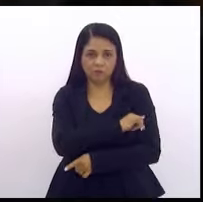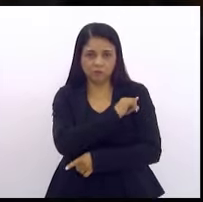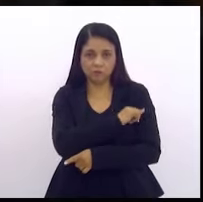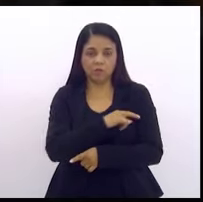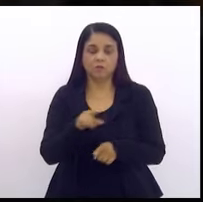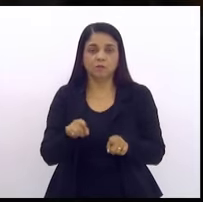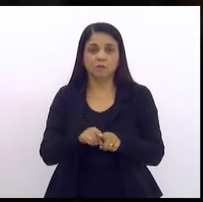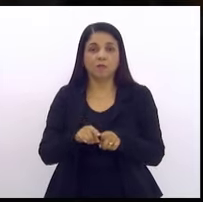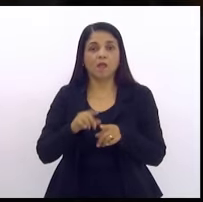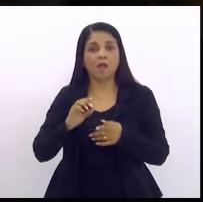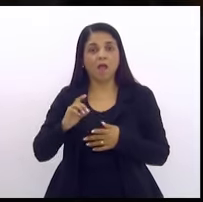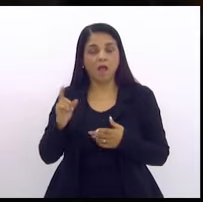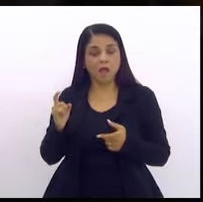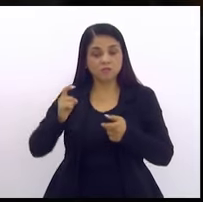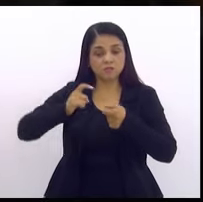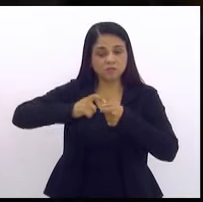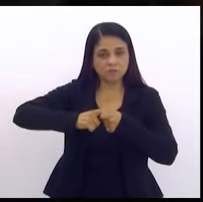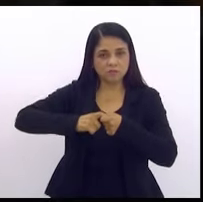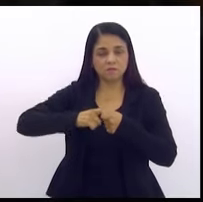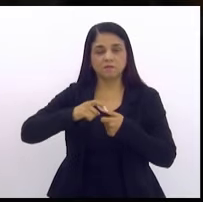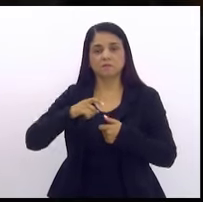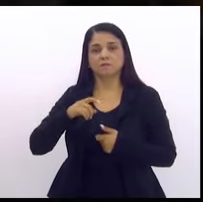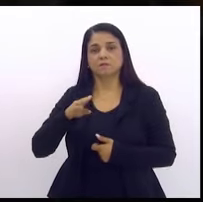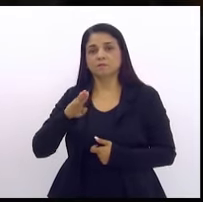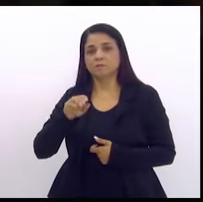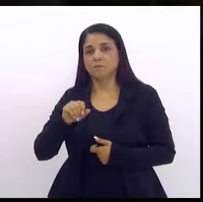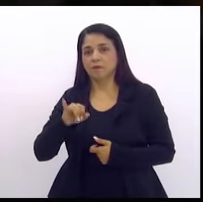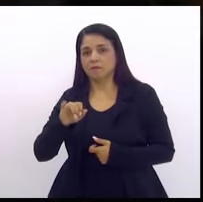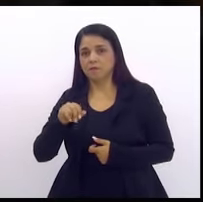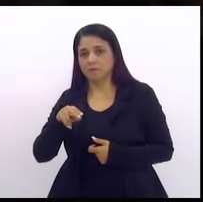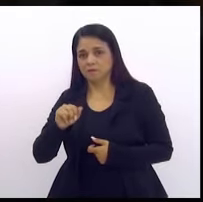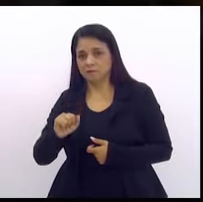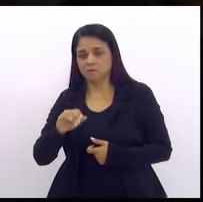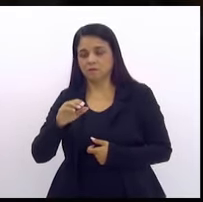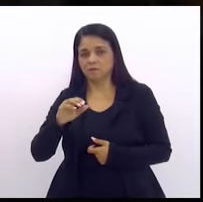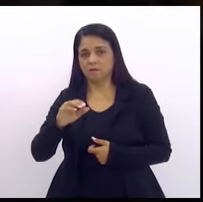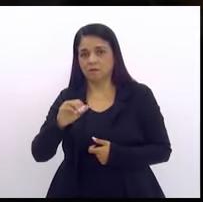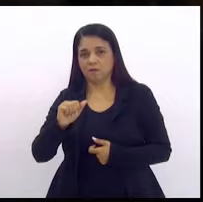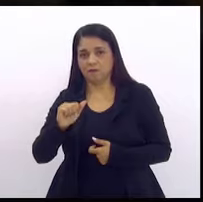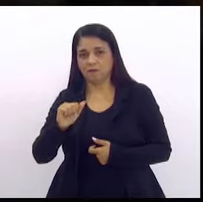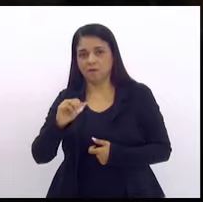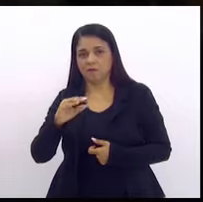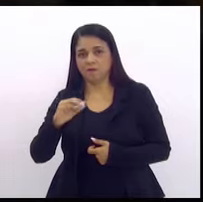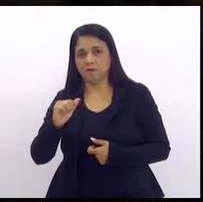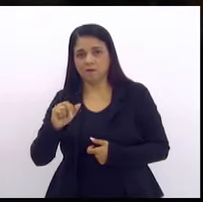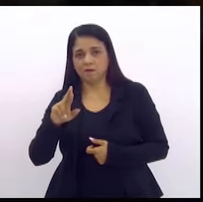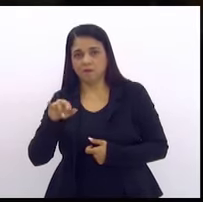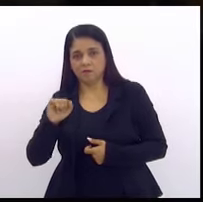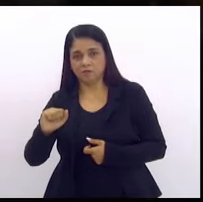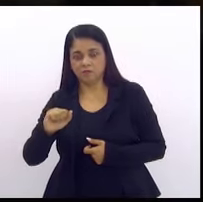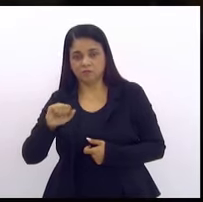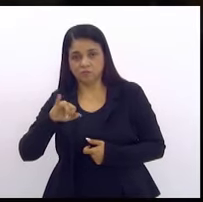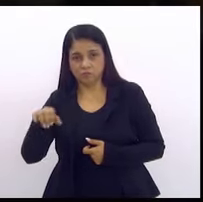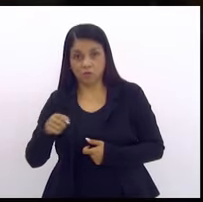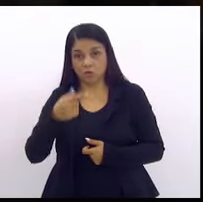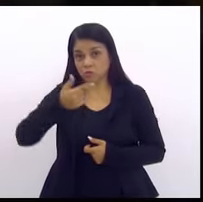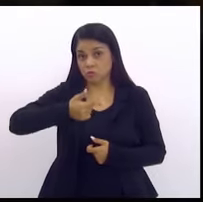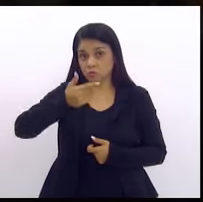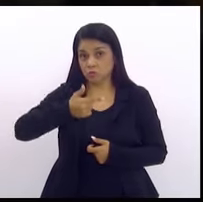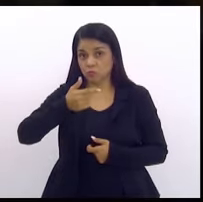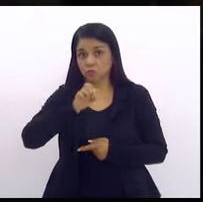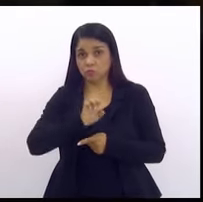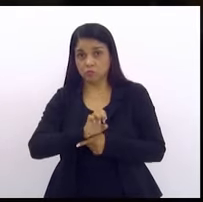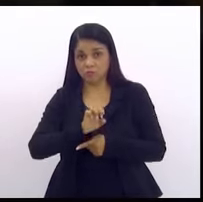que, associadas às baianas do Acarajé, o Estado do Rio de Janeiro é o segundo em maior número no Brasil. Ou